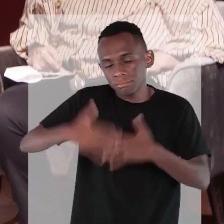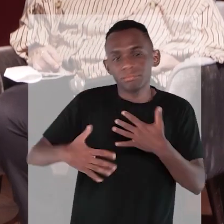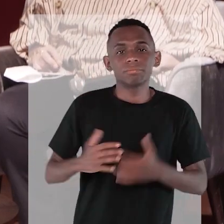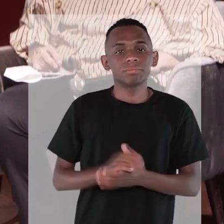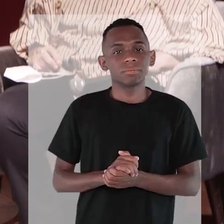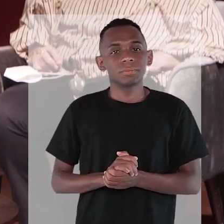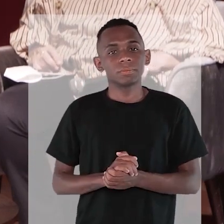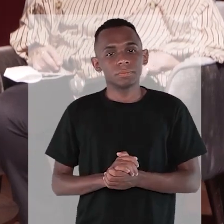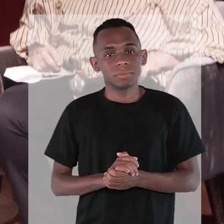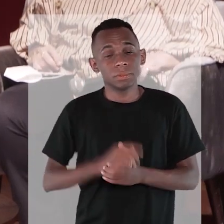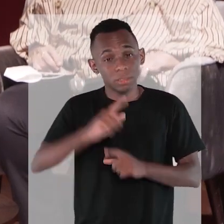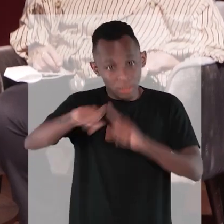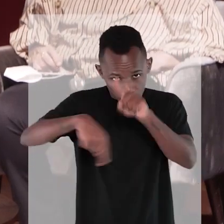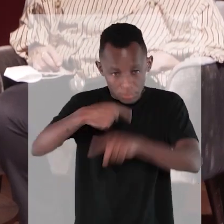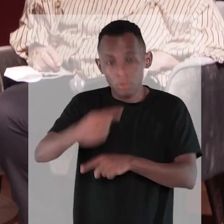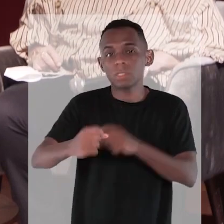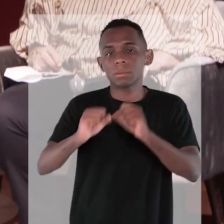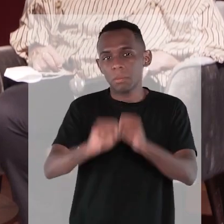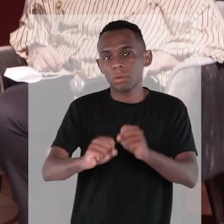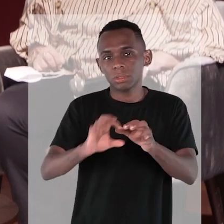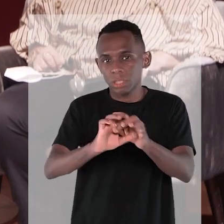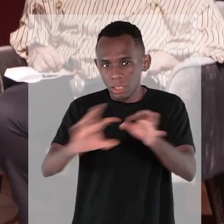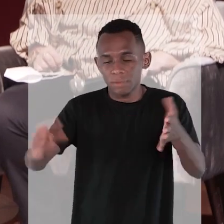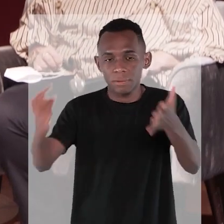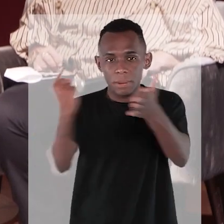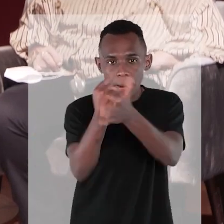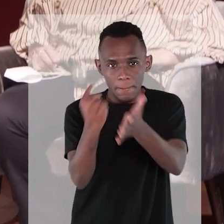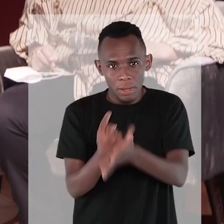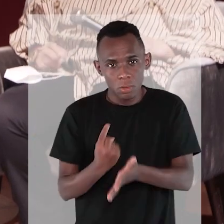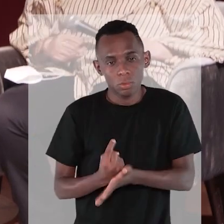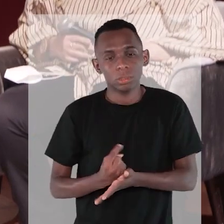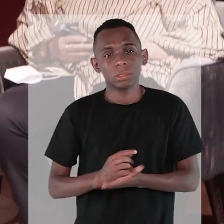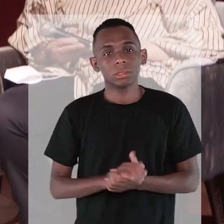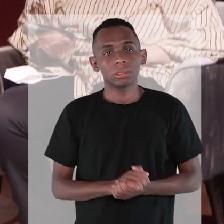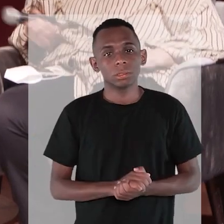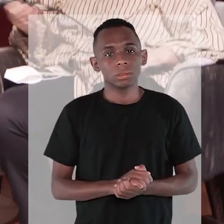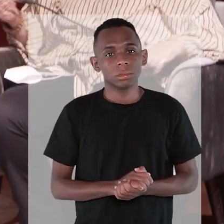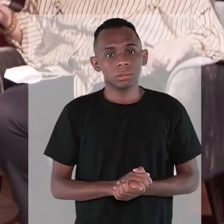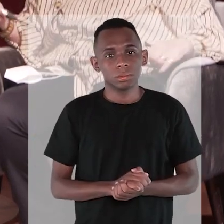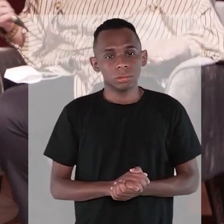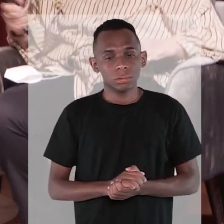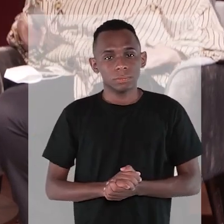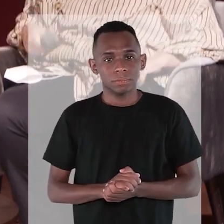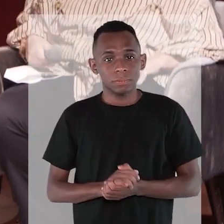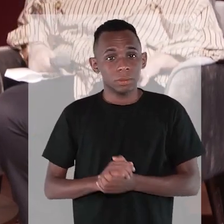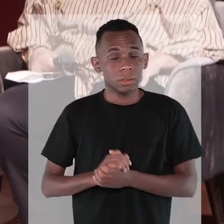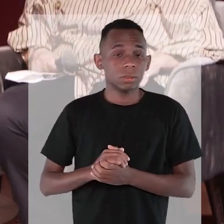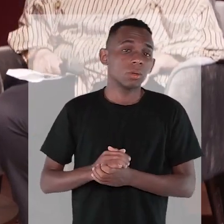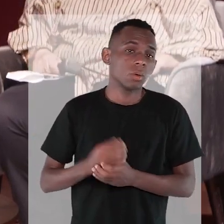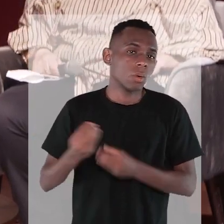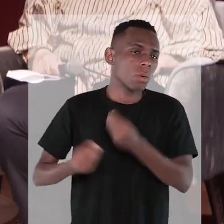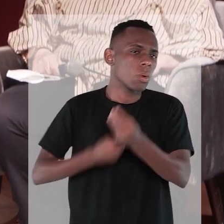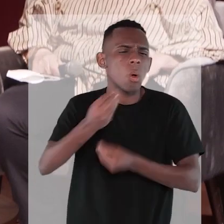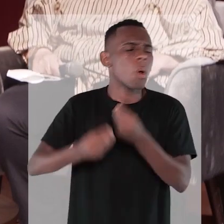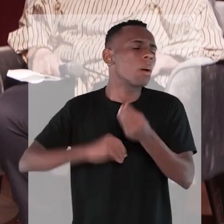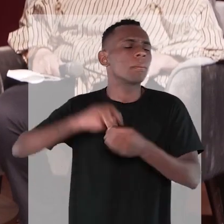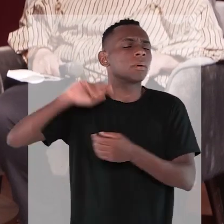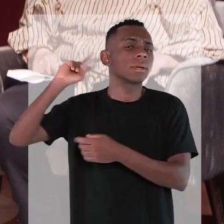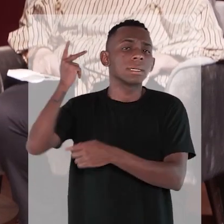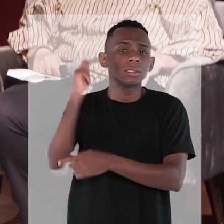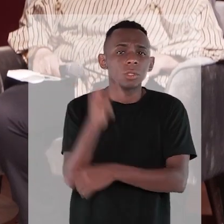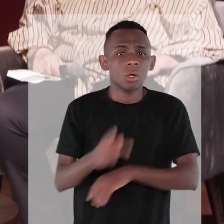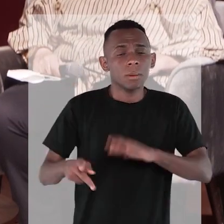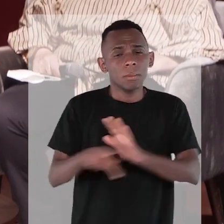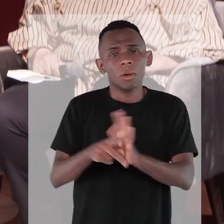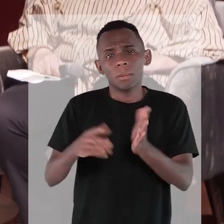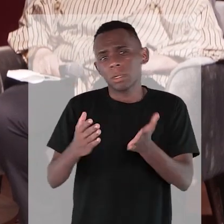e para depois abrir para as perguntas, né, para a sala. A história desse livro é